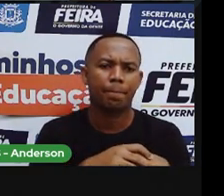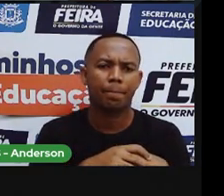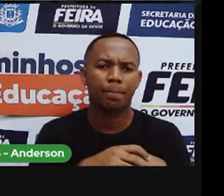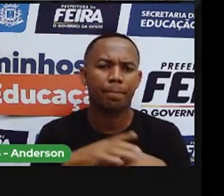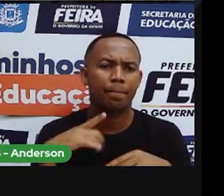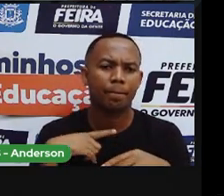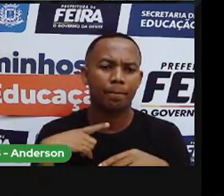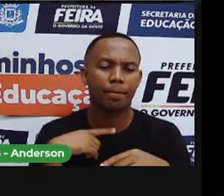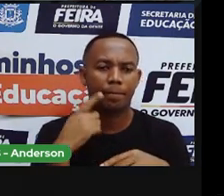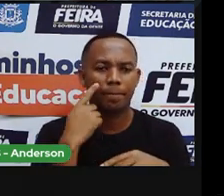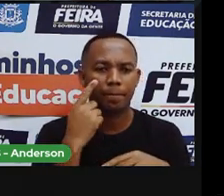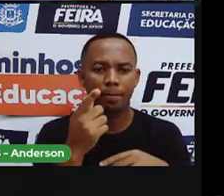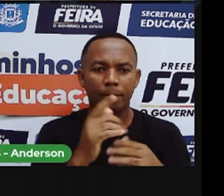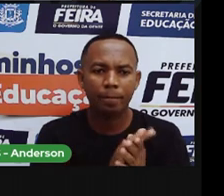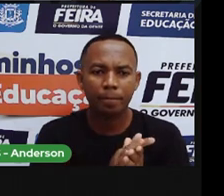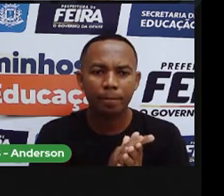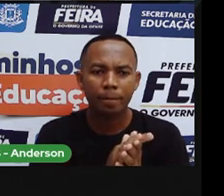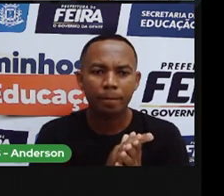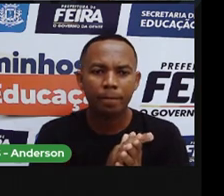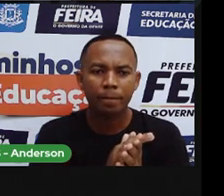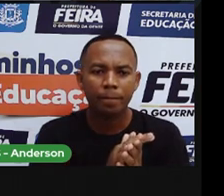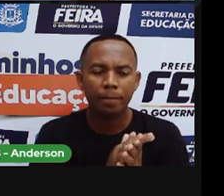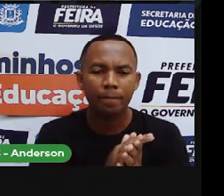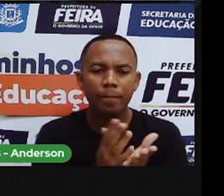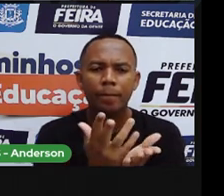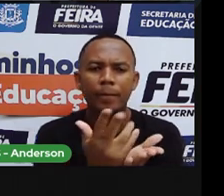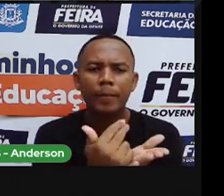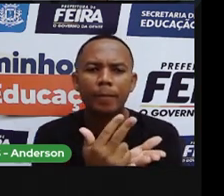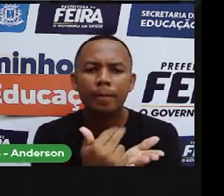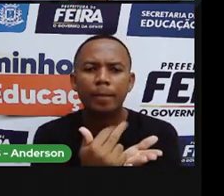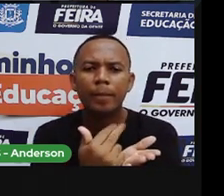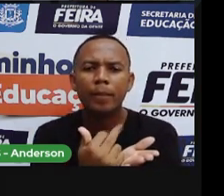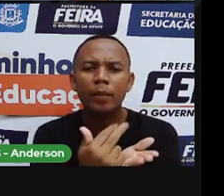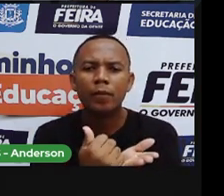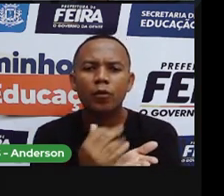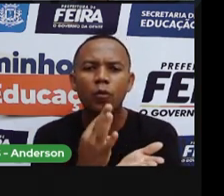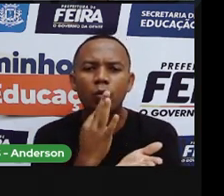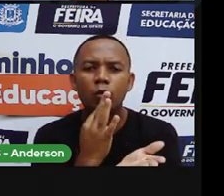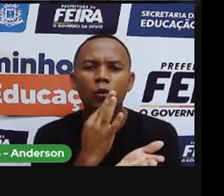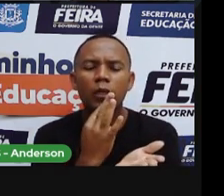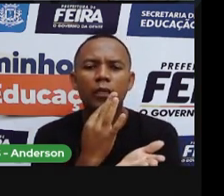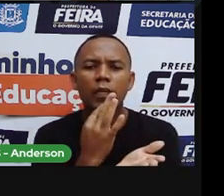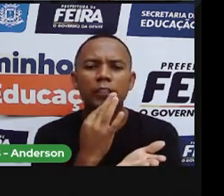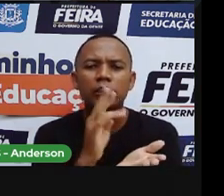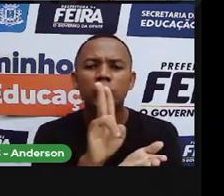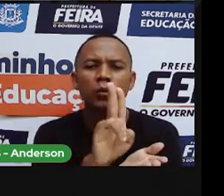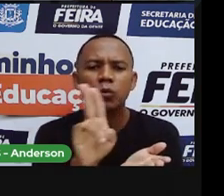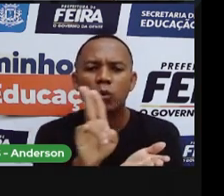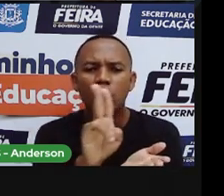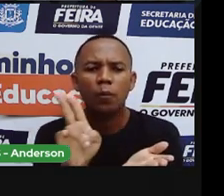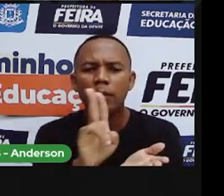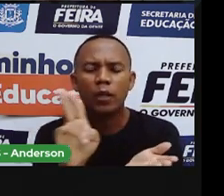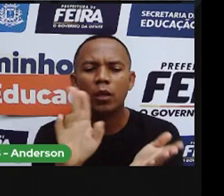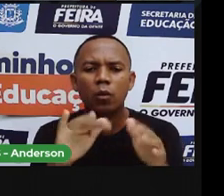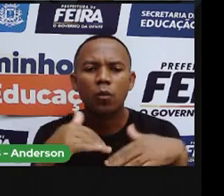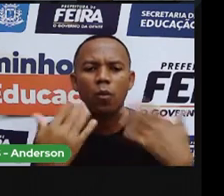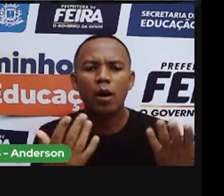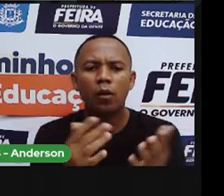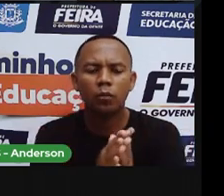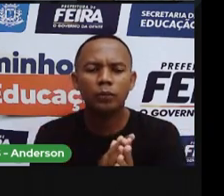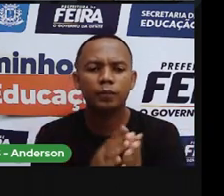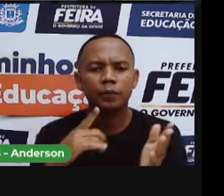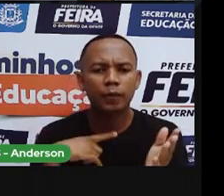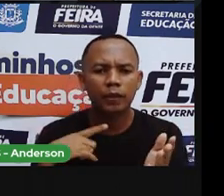canetinha. Identifique essas figuras geométricas abaixo, escrevendo o nome delas. Aí tem